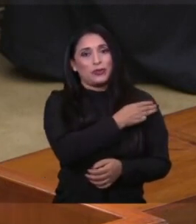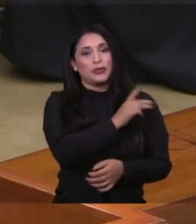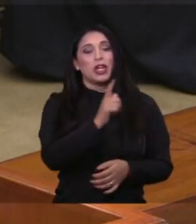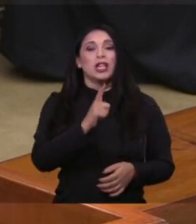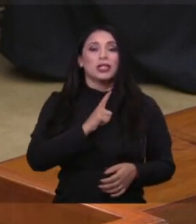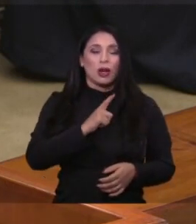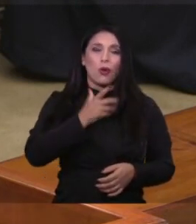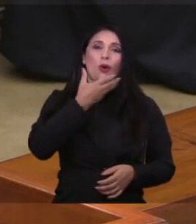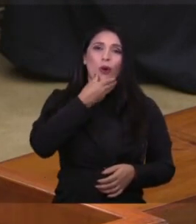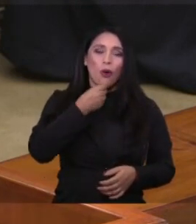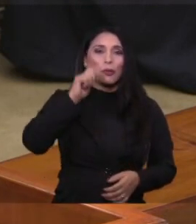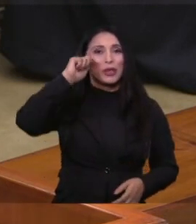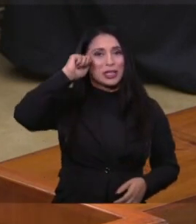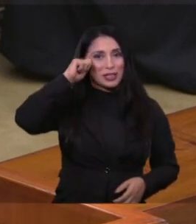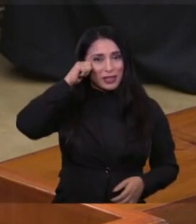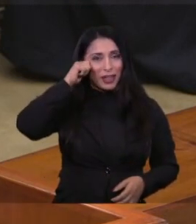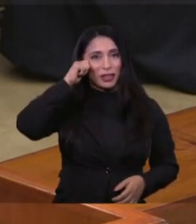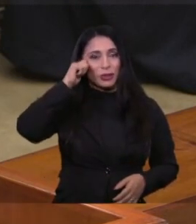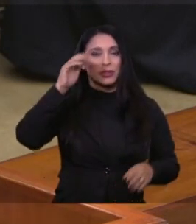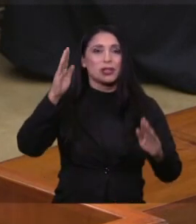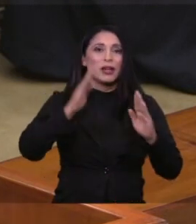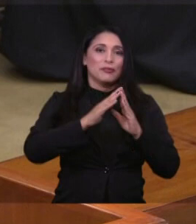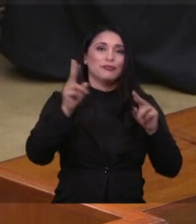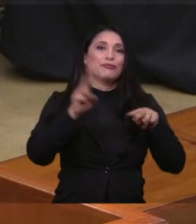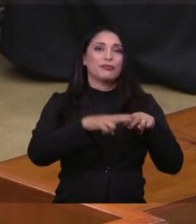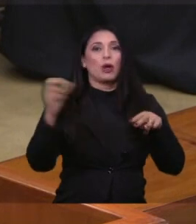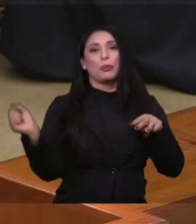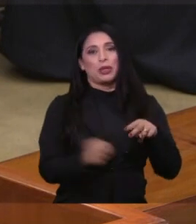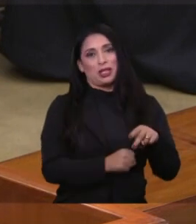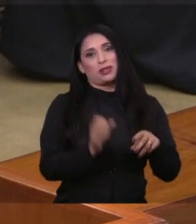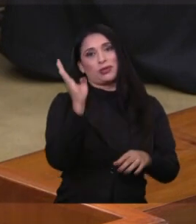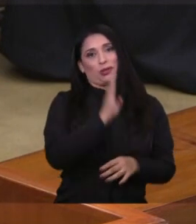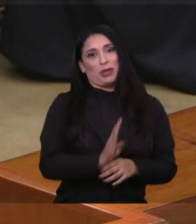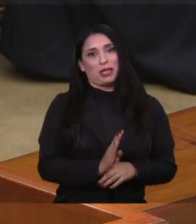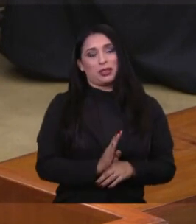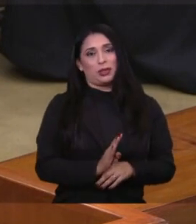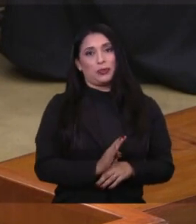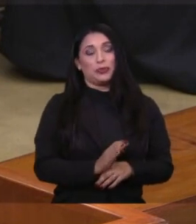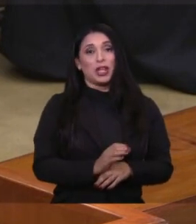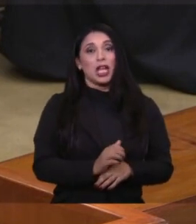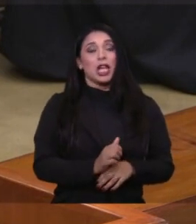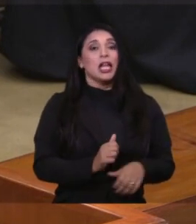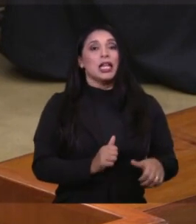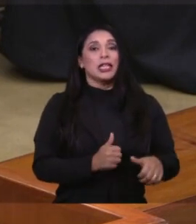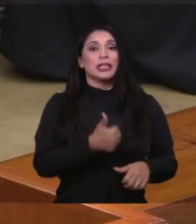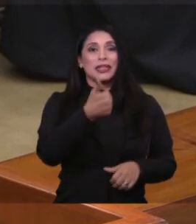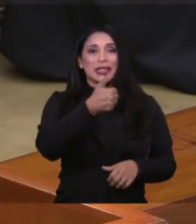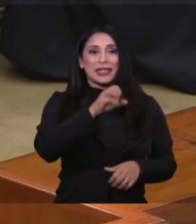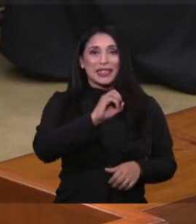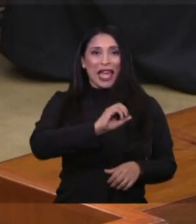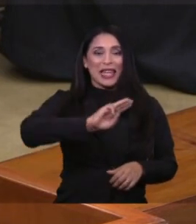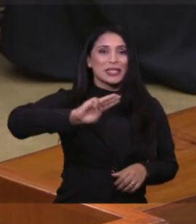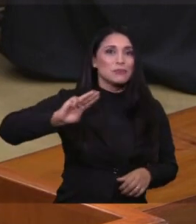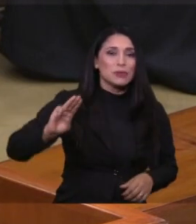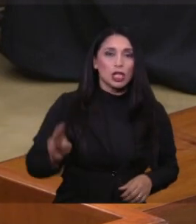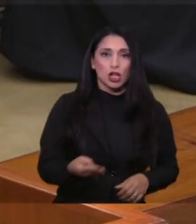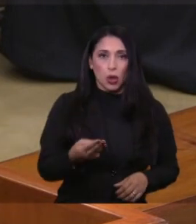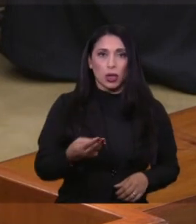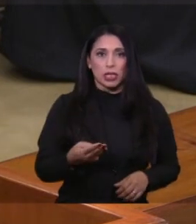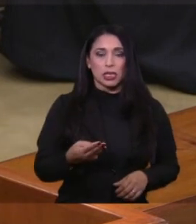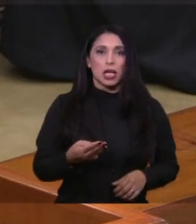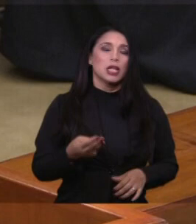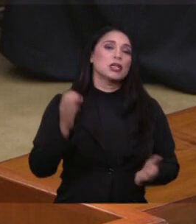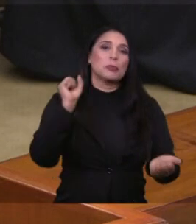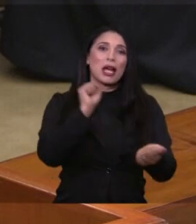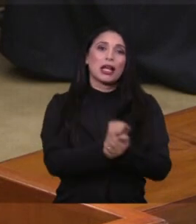Homens negros são a maioria da clientela do sistema prisional brasileiro. Dos 10 milhões de jovens que deixaram de frequentar a